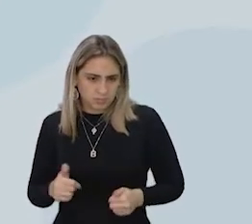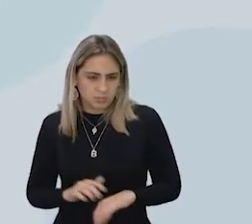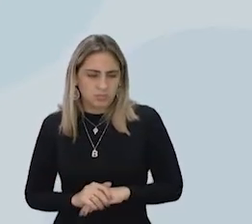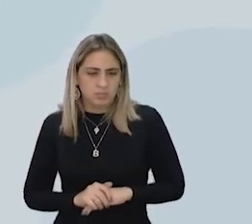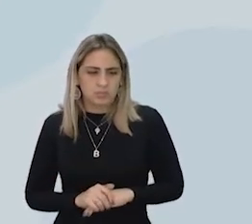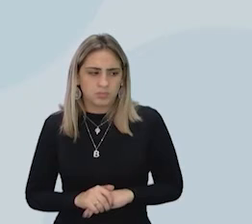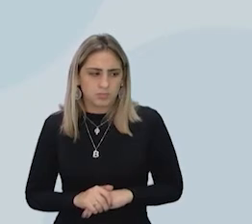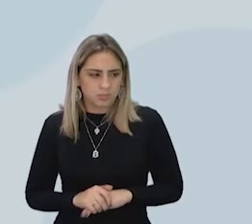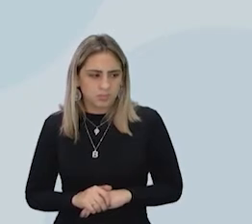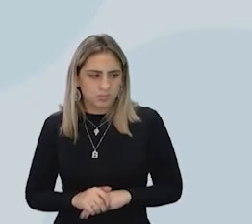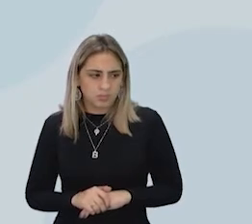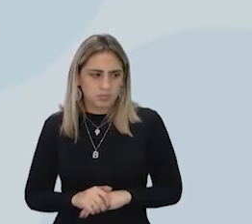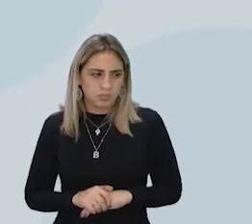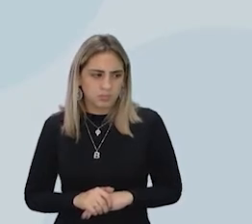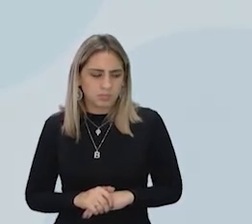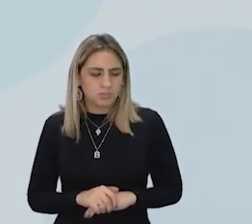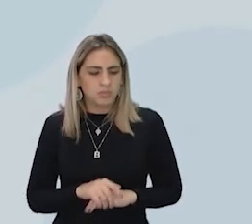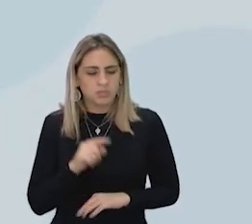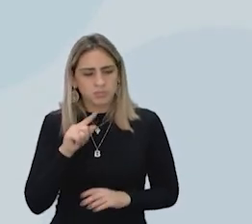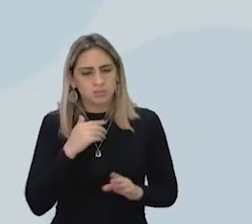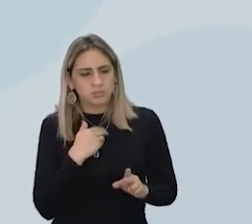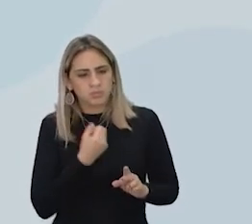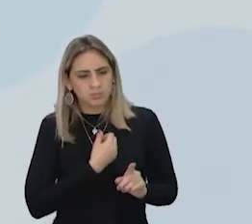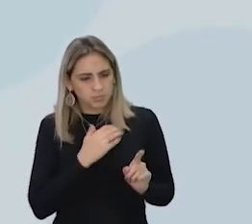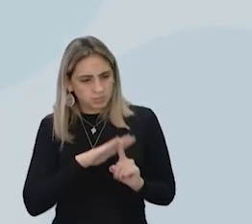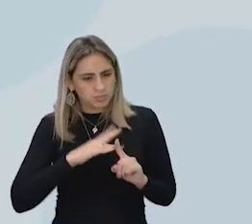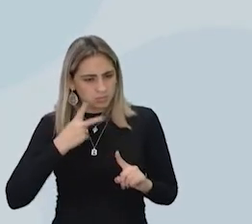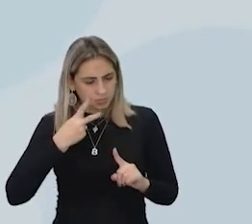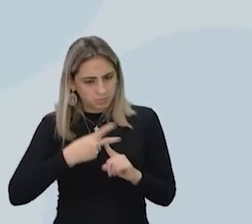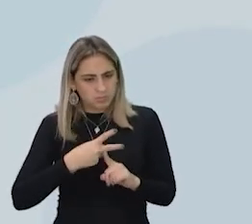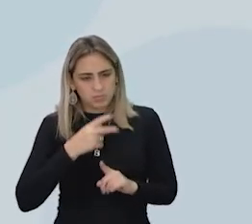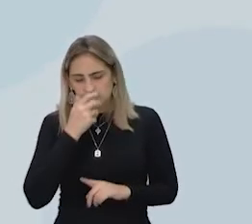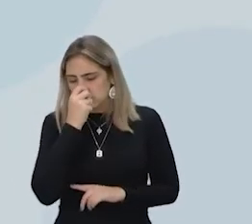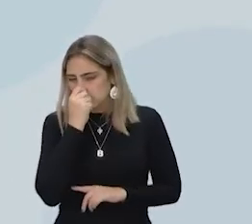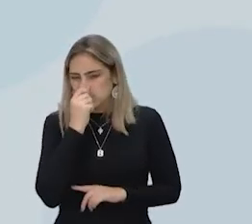esse E. Este alfa aqui, ó,